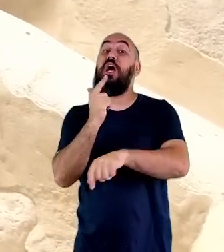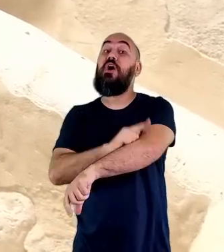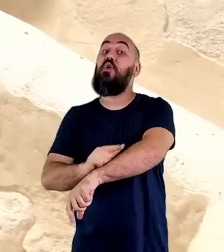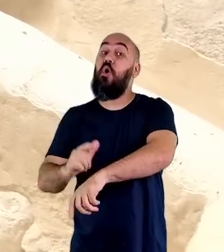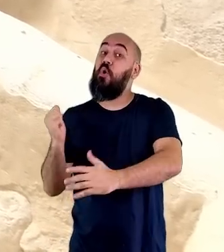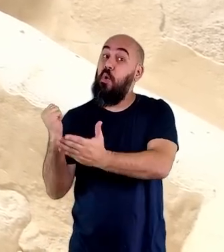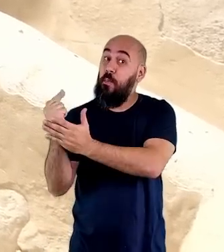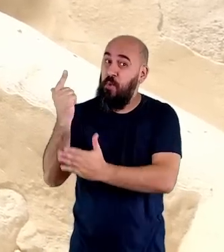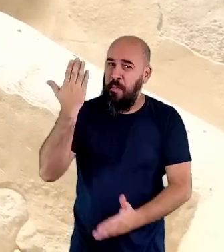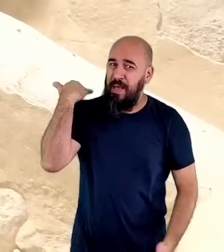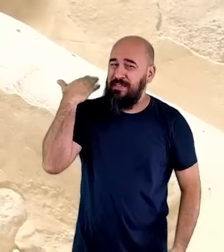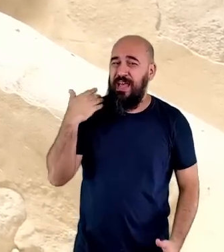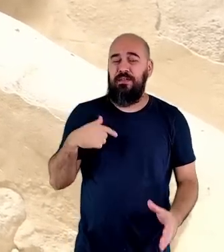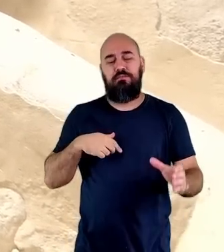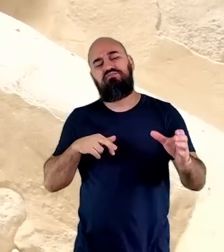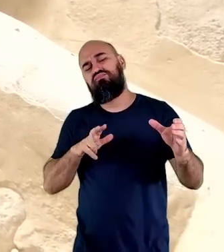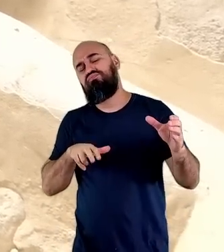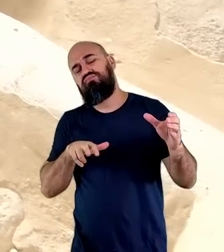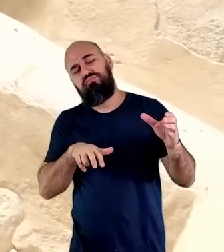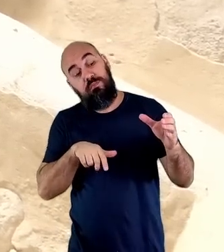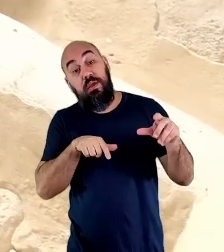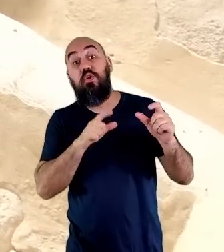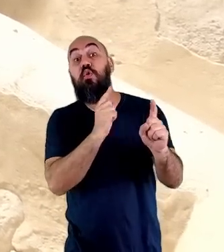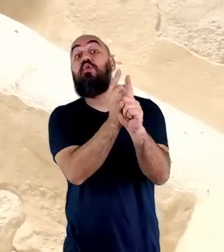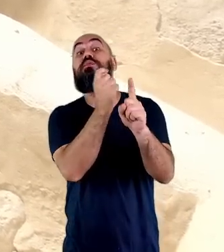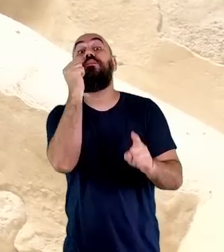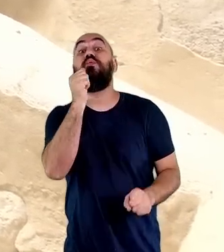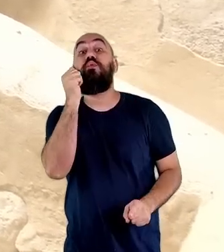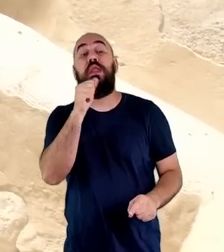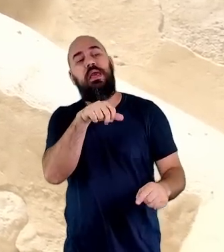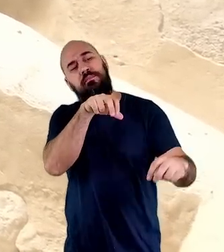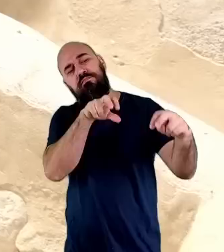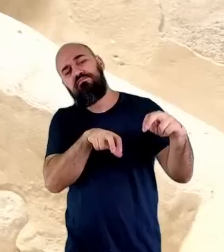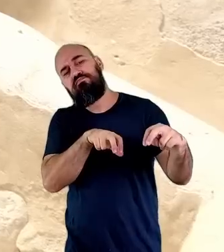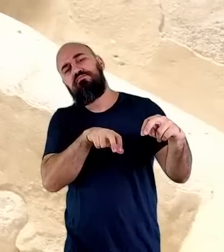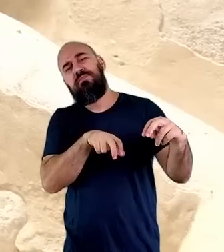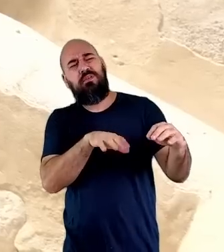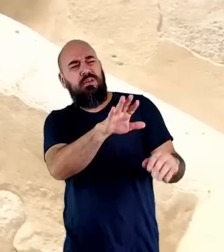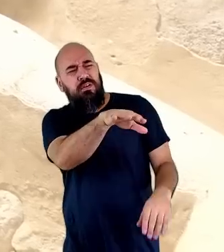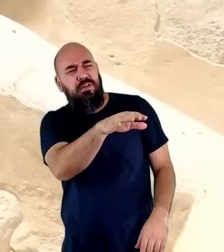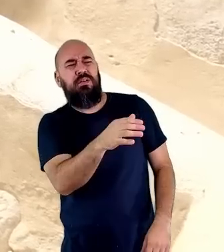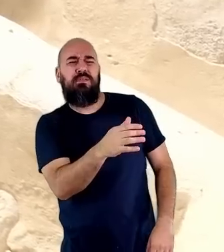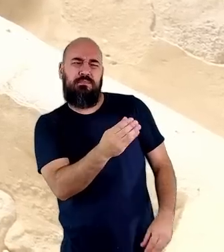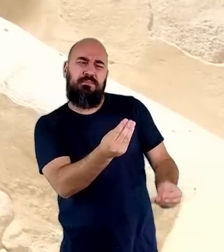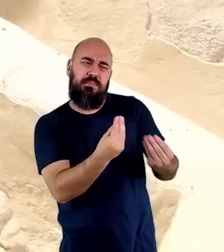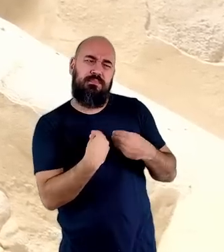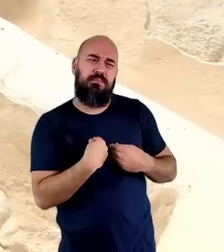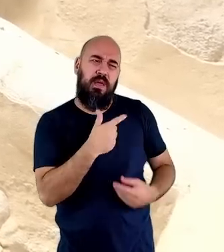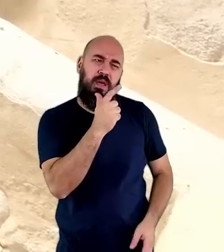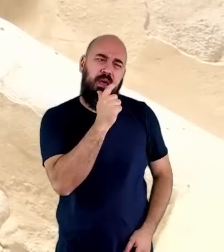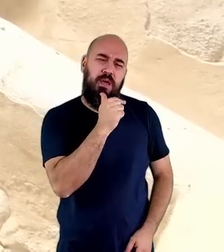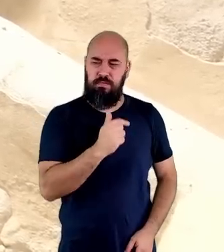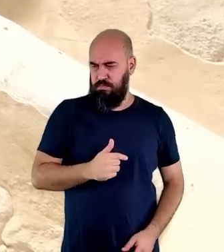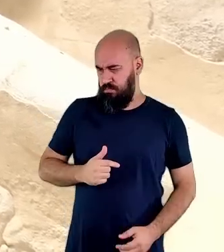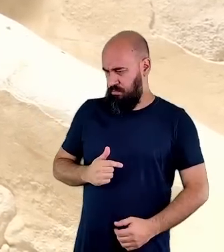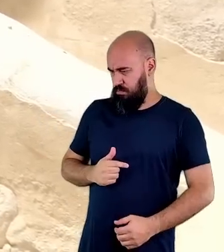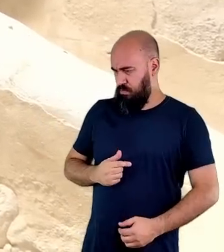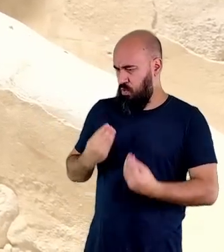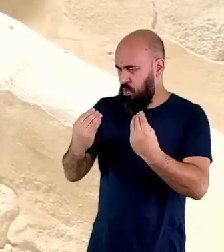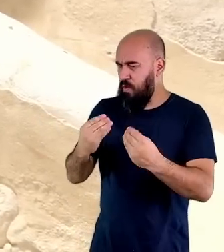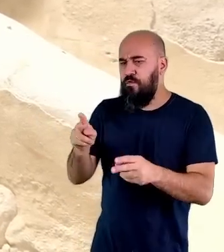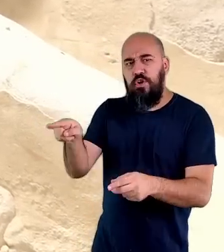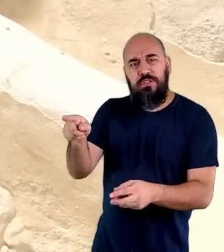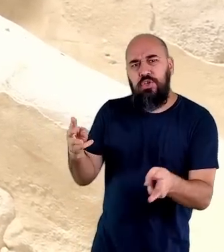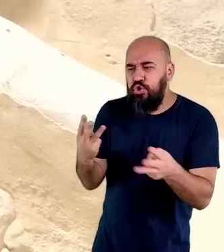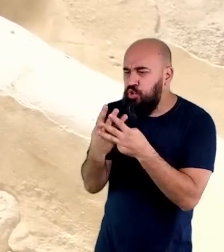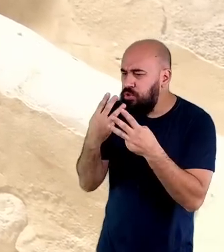samaritana e conversa com ela sentado diante do poço. E Jesus fala com ela assim, dá-me de beber? E ela fala, Senhor, você é um